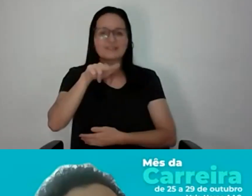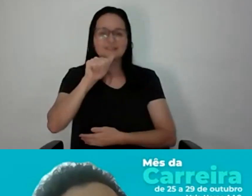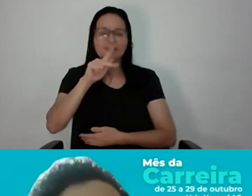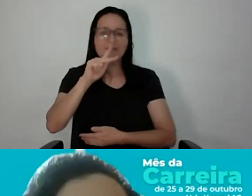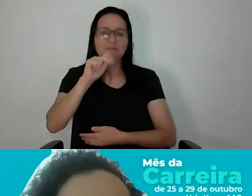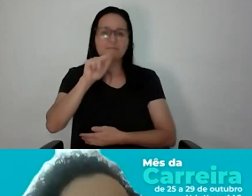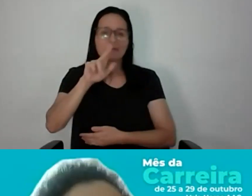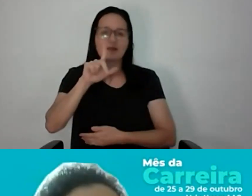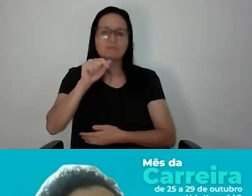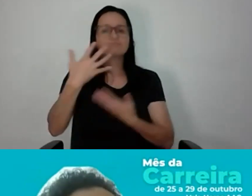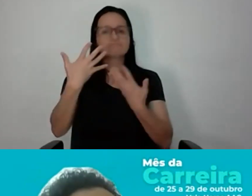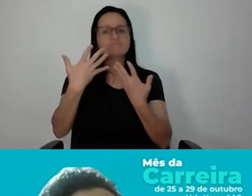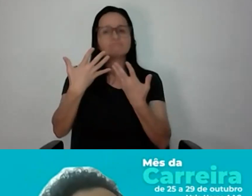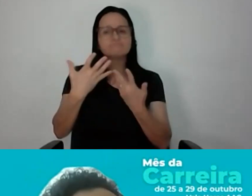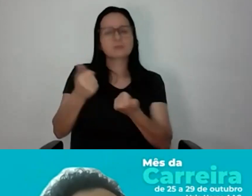essa parceria